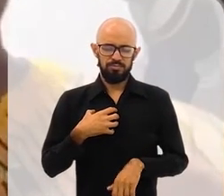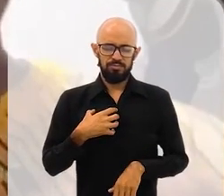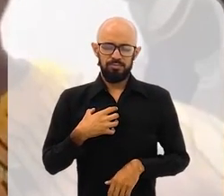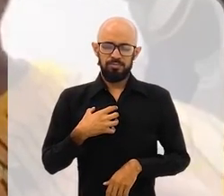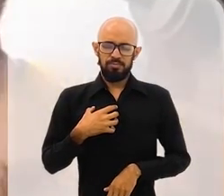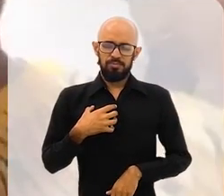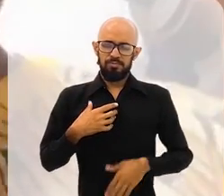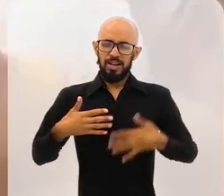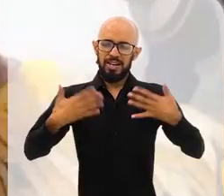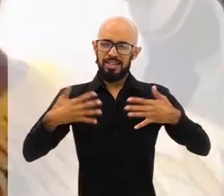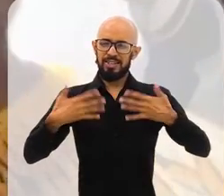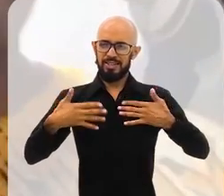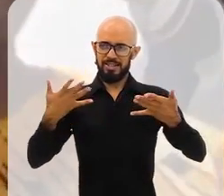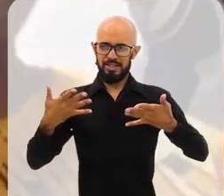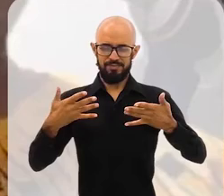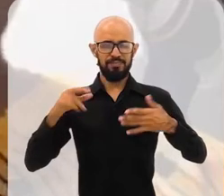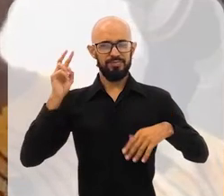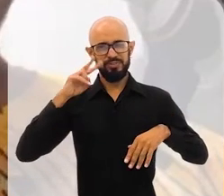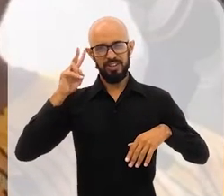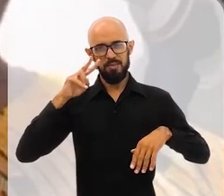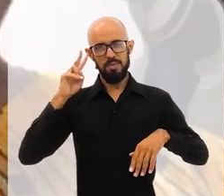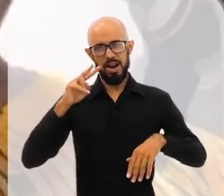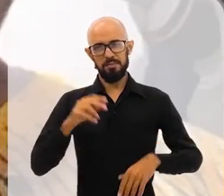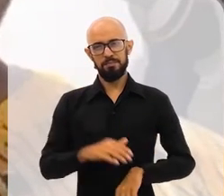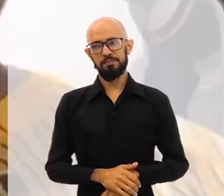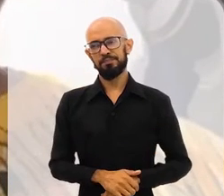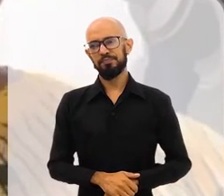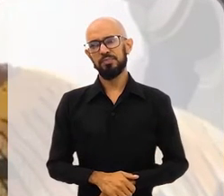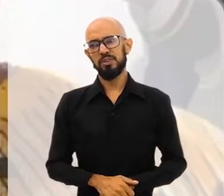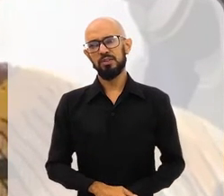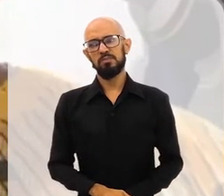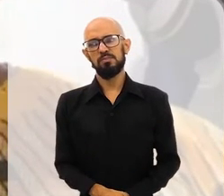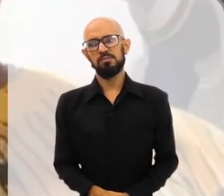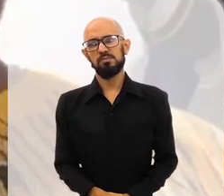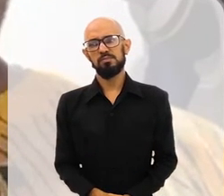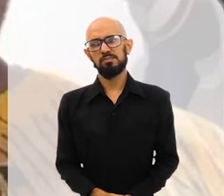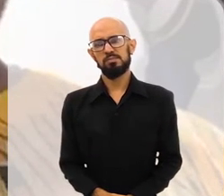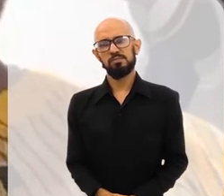alegria uma satisfação de lembrar né